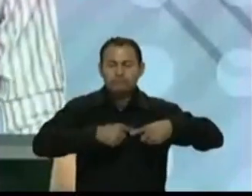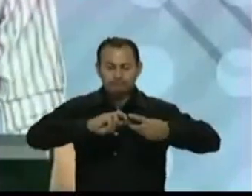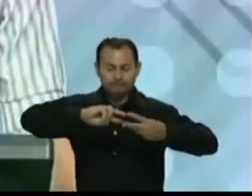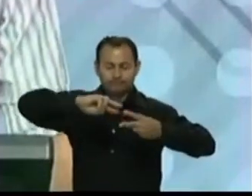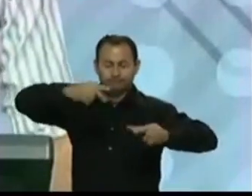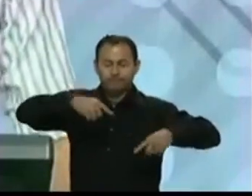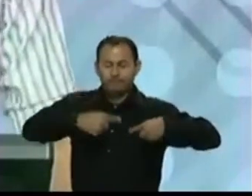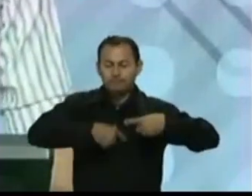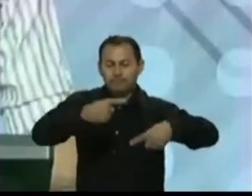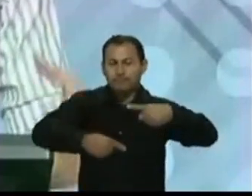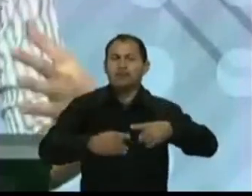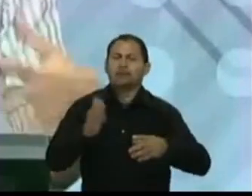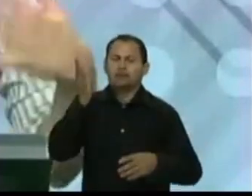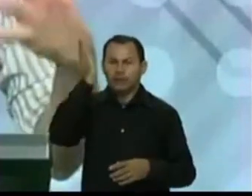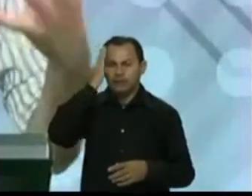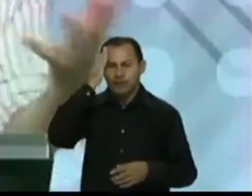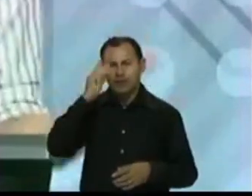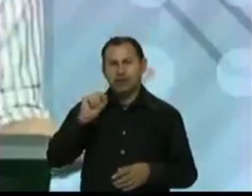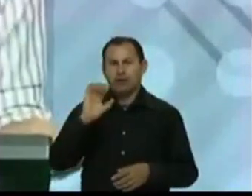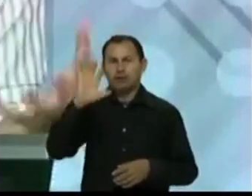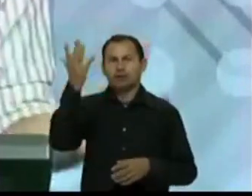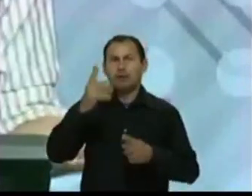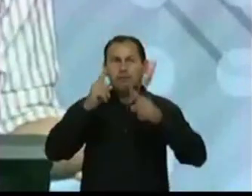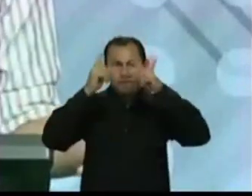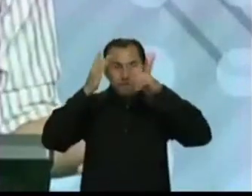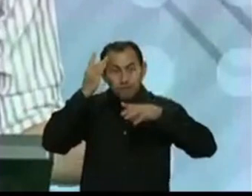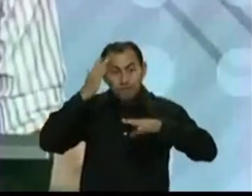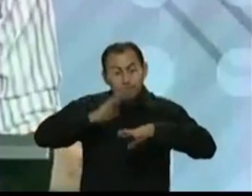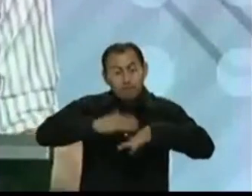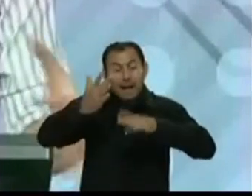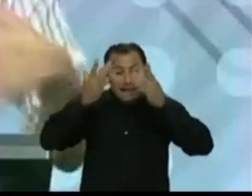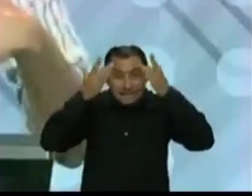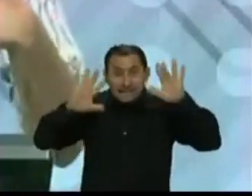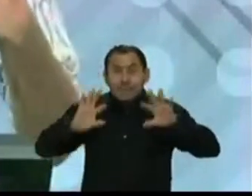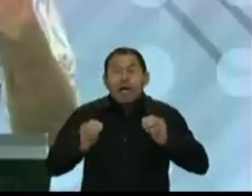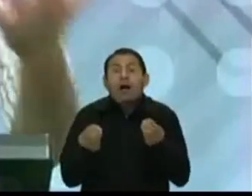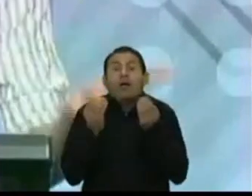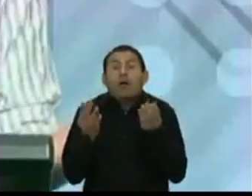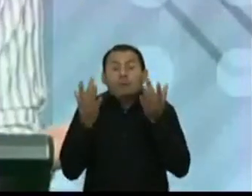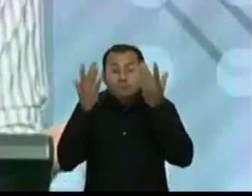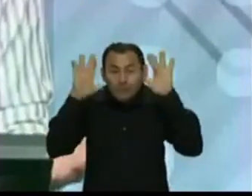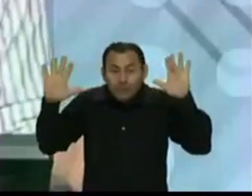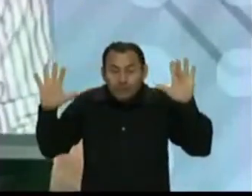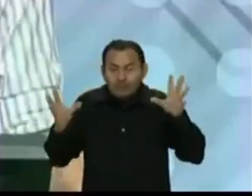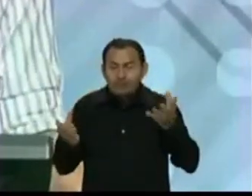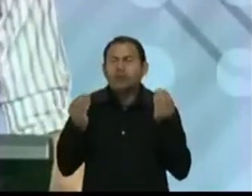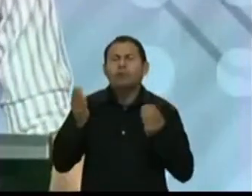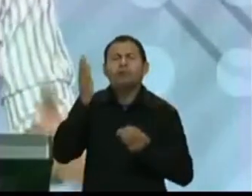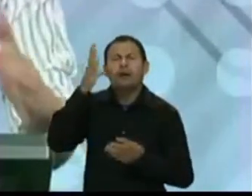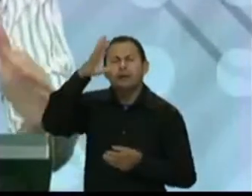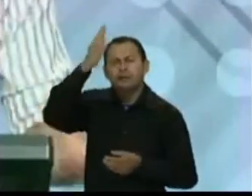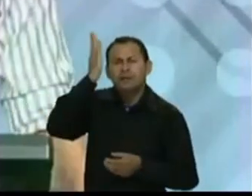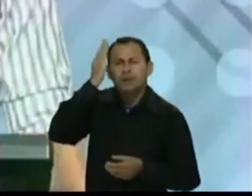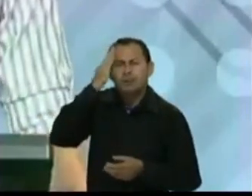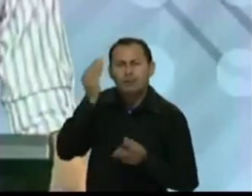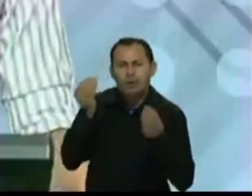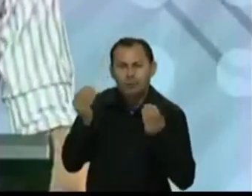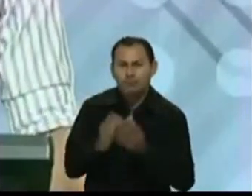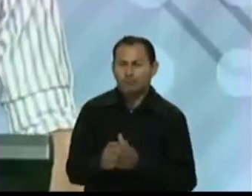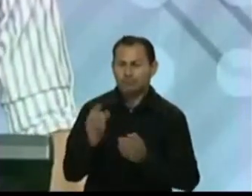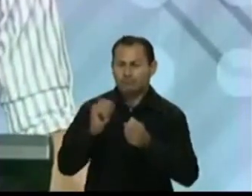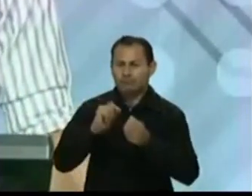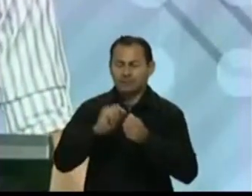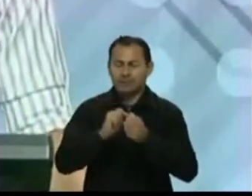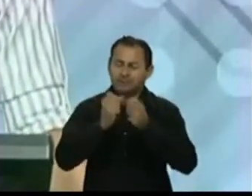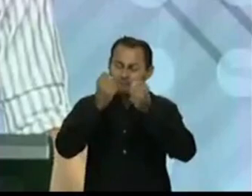para a prole. Quer dizer, a gente sabia que isso acontecia, mas não sabia como. Então, como que a gente descobriu isso tudo? Então, vamos fazer